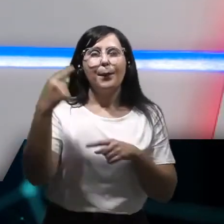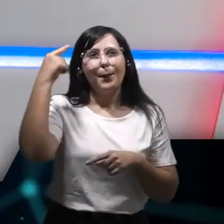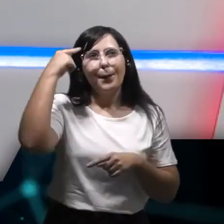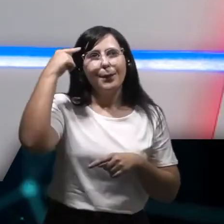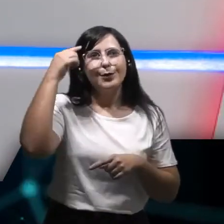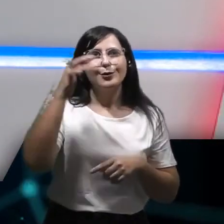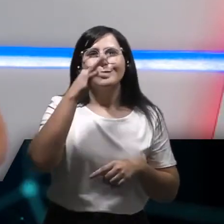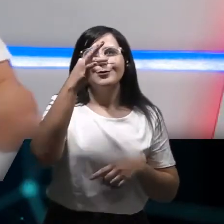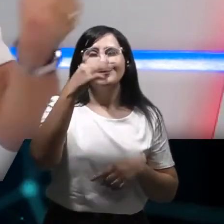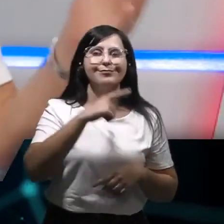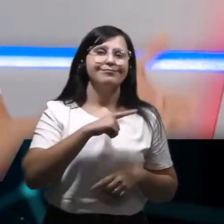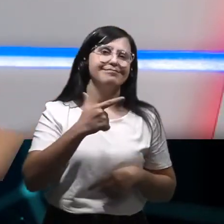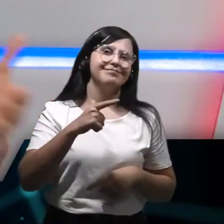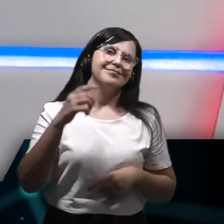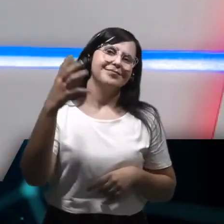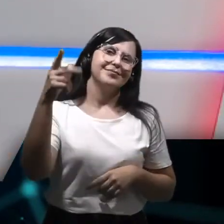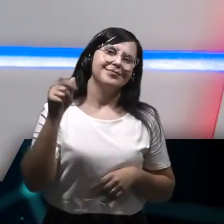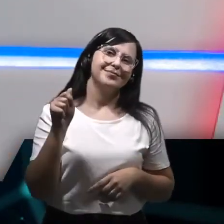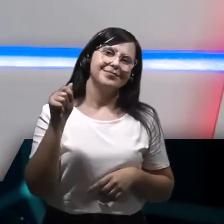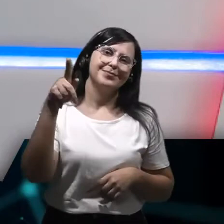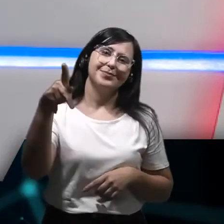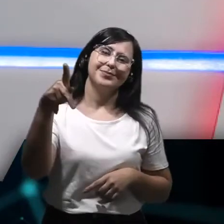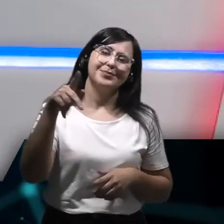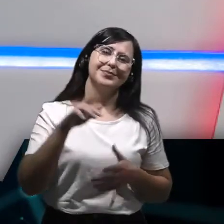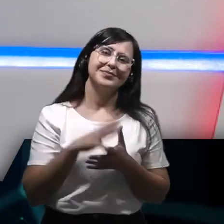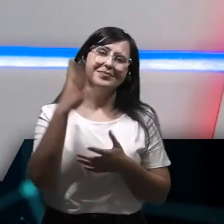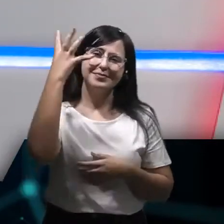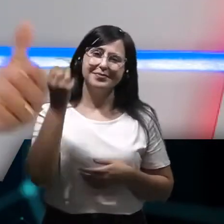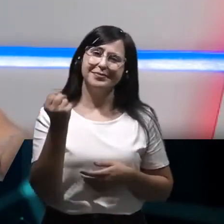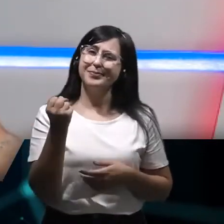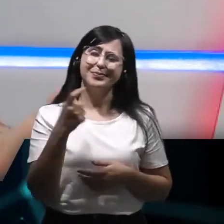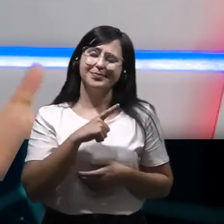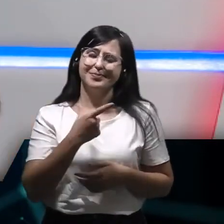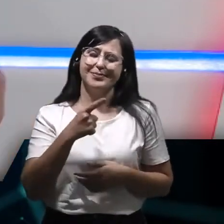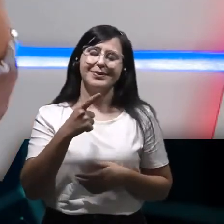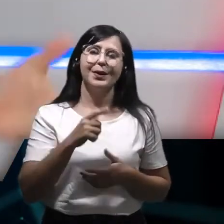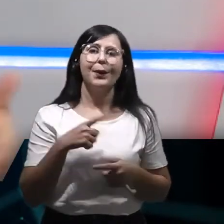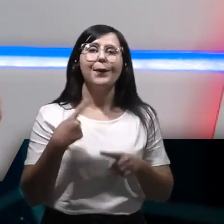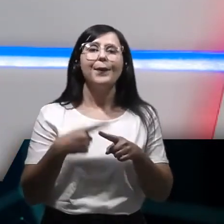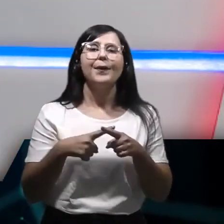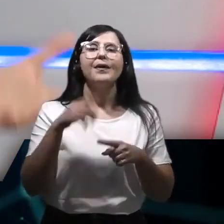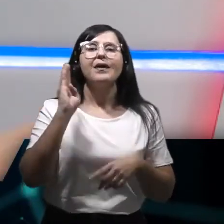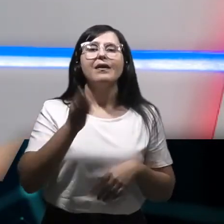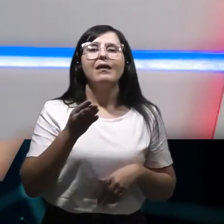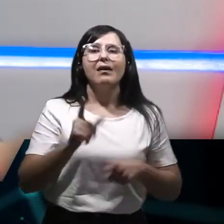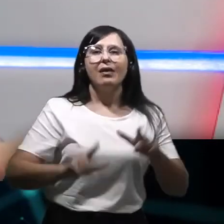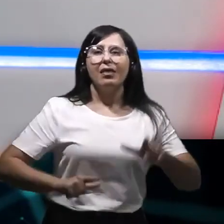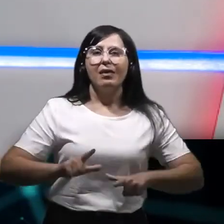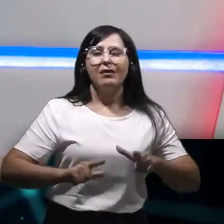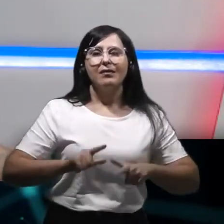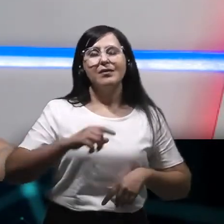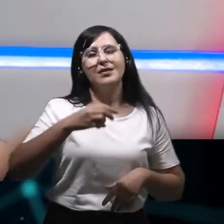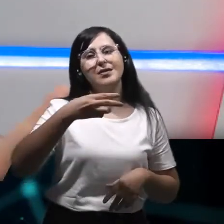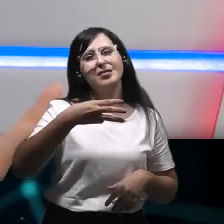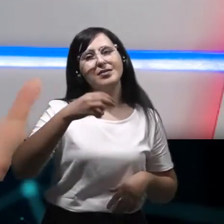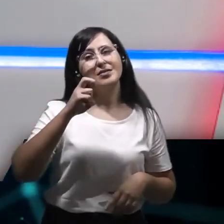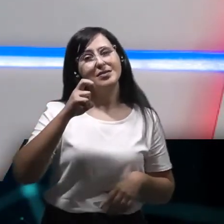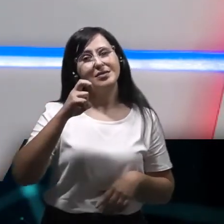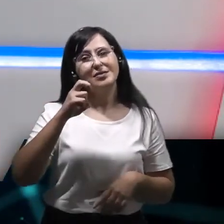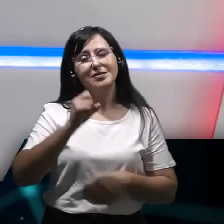honrar com o compromisso. E como disse o candidato Josivaldo, são pessoas que trabalharam 35, 36, 37 anos